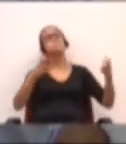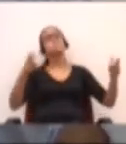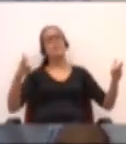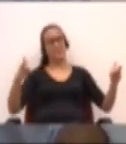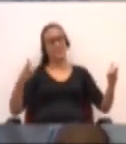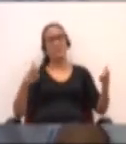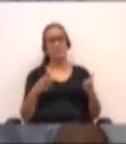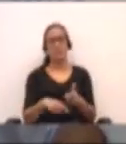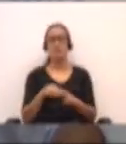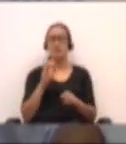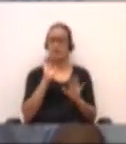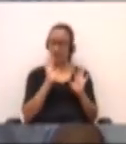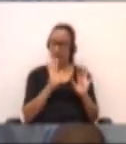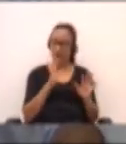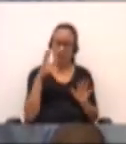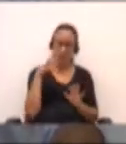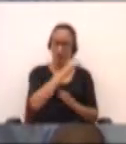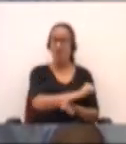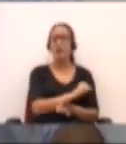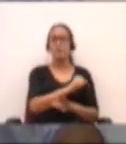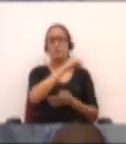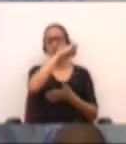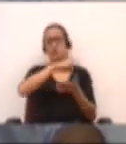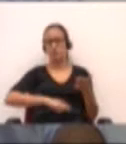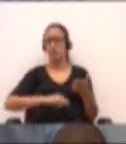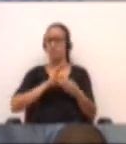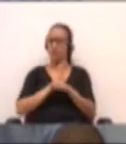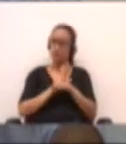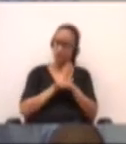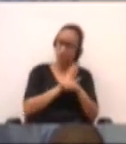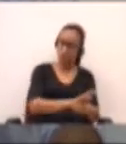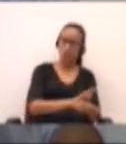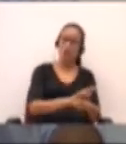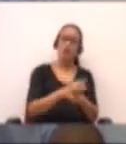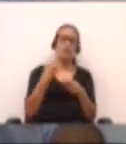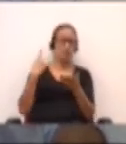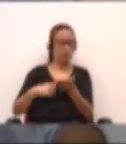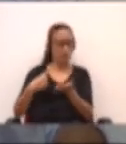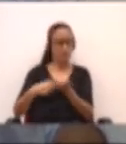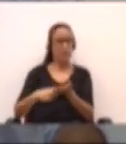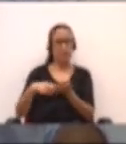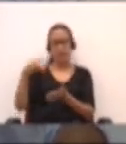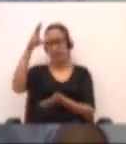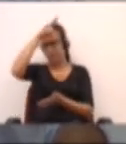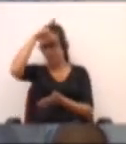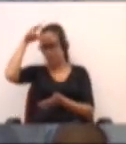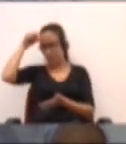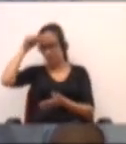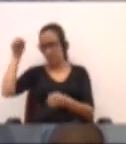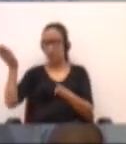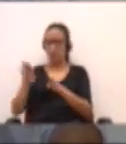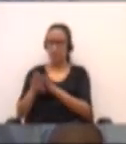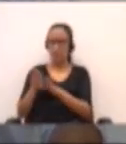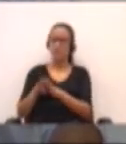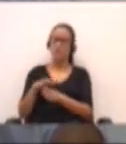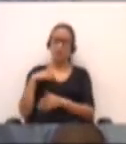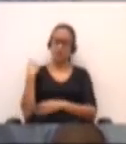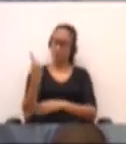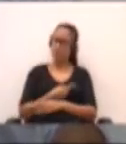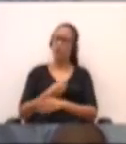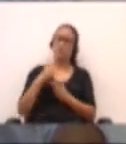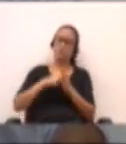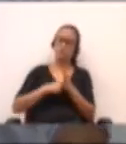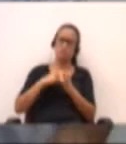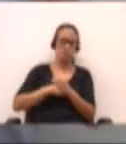regularizado pelo INCRA, em concordância, em consonância com a Prefeitura, e nós não mediremos esforços para